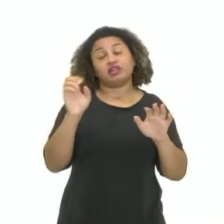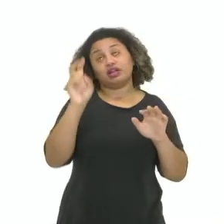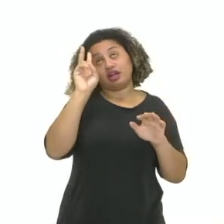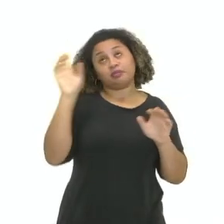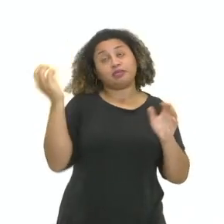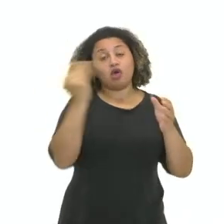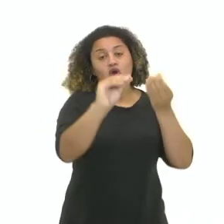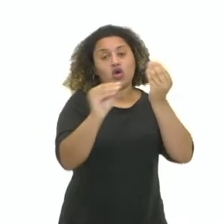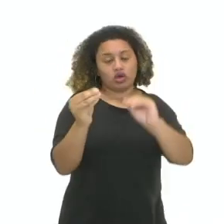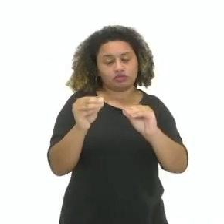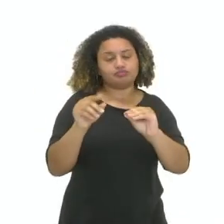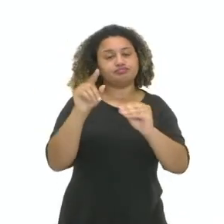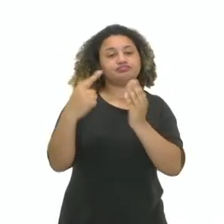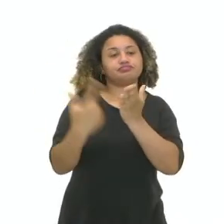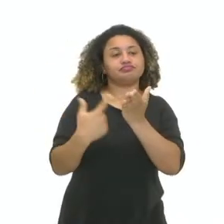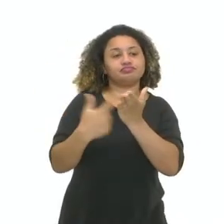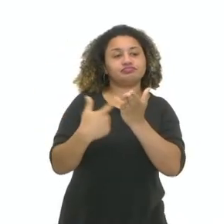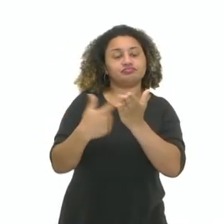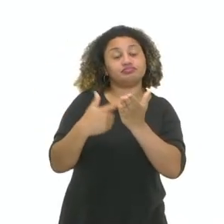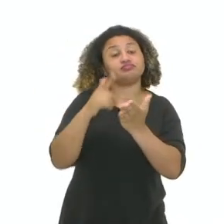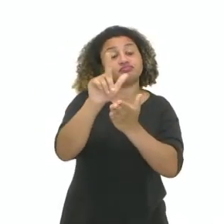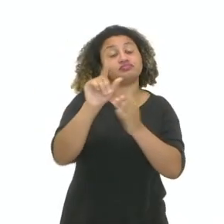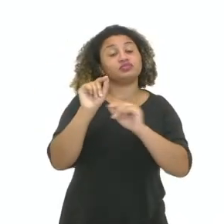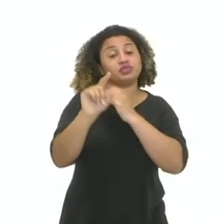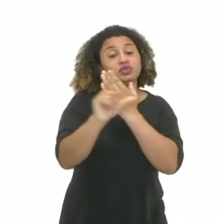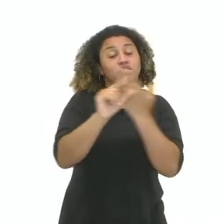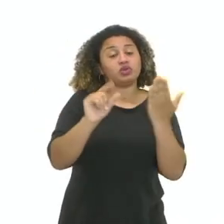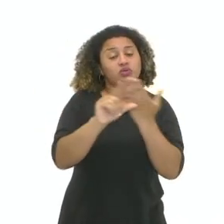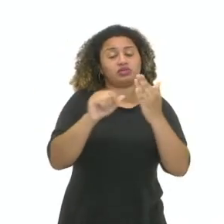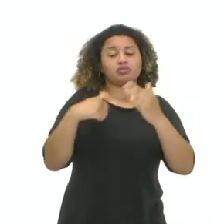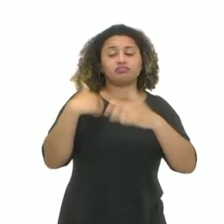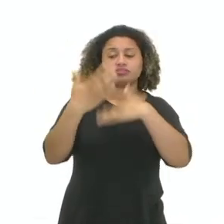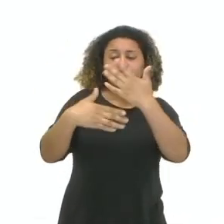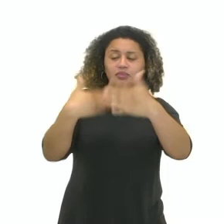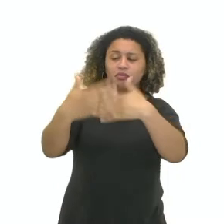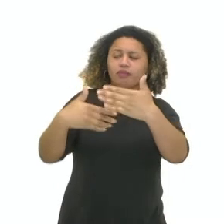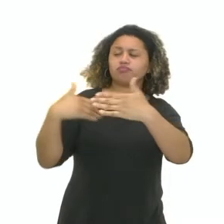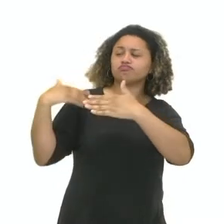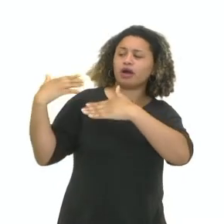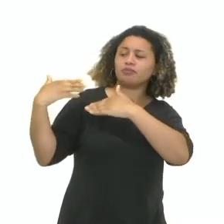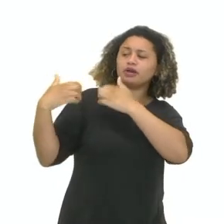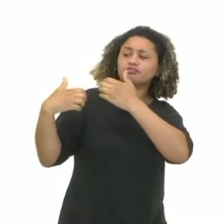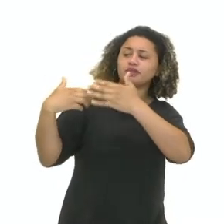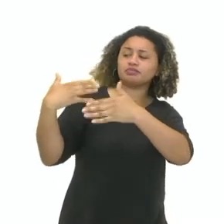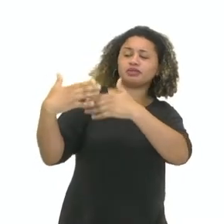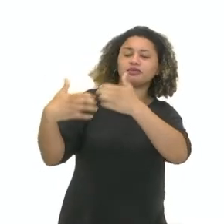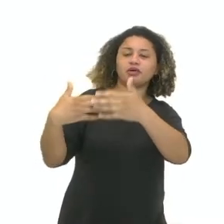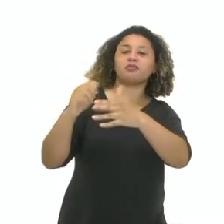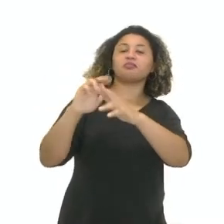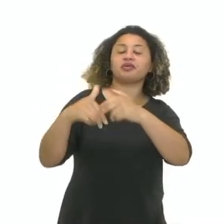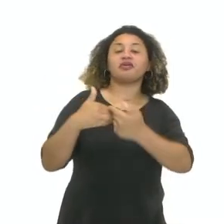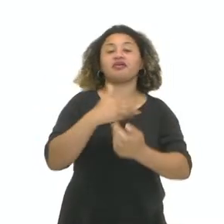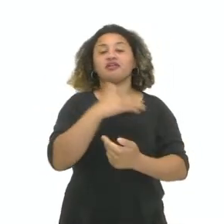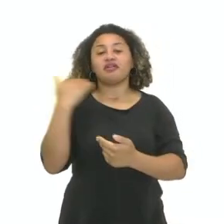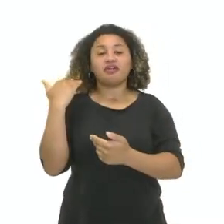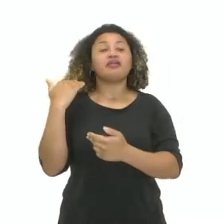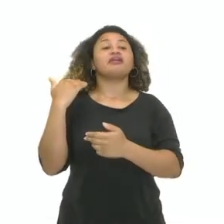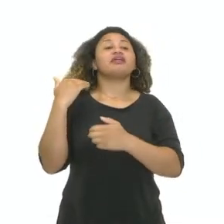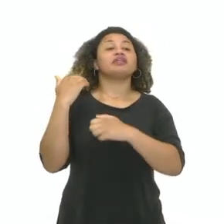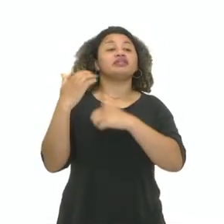Brás Cubas, nosso defunto autor vai nos contando sua trajetória através da morte e